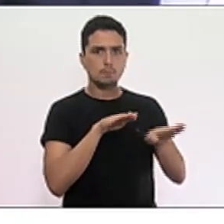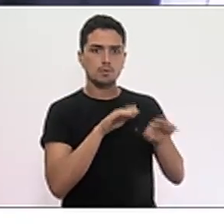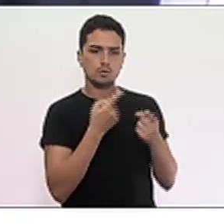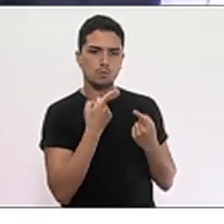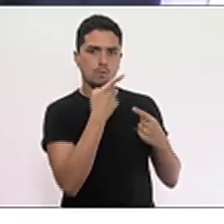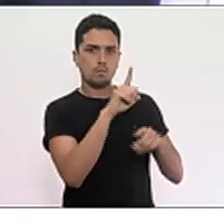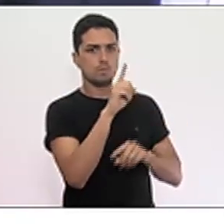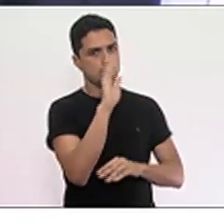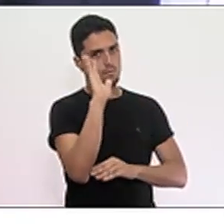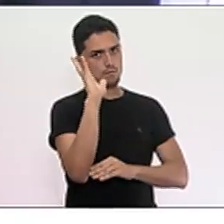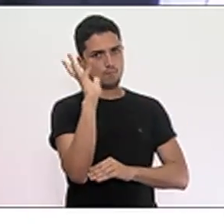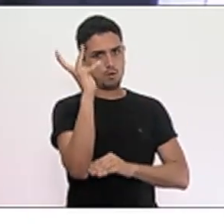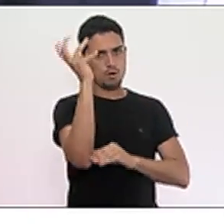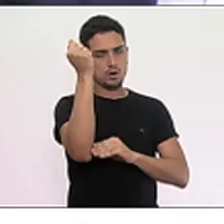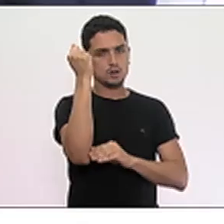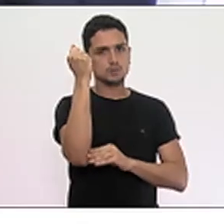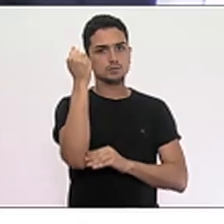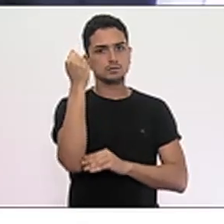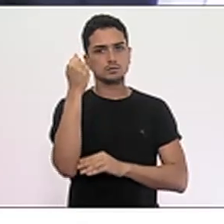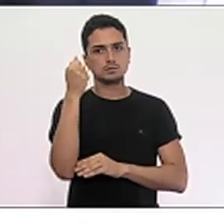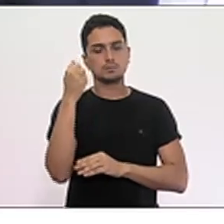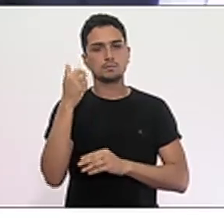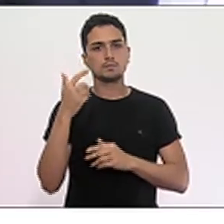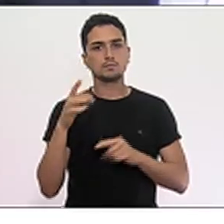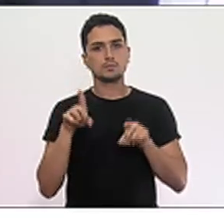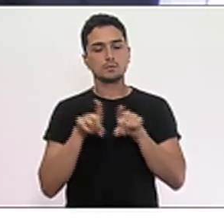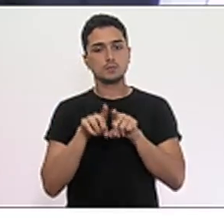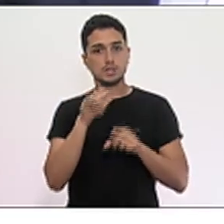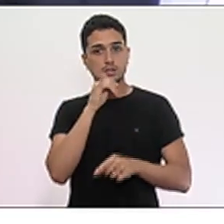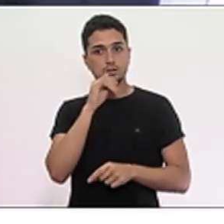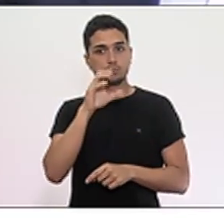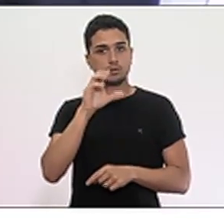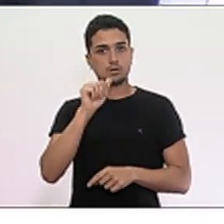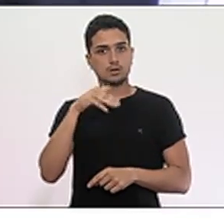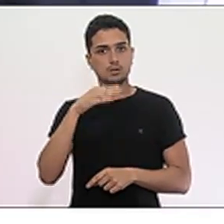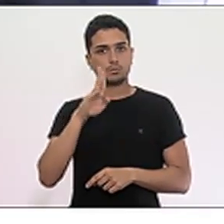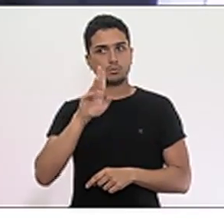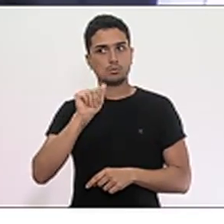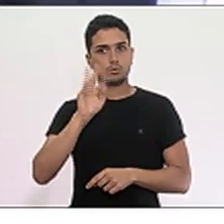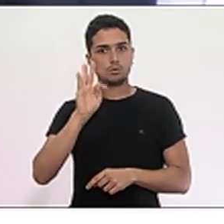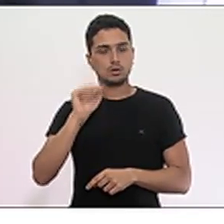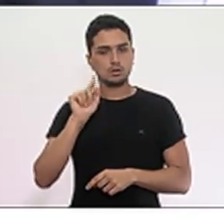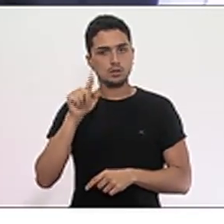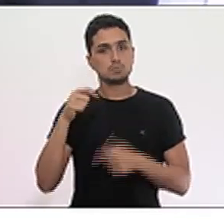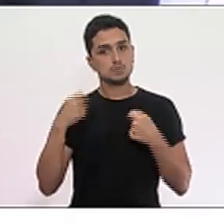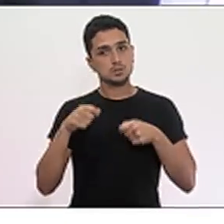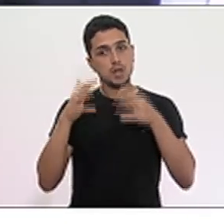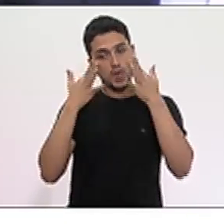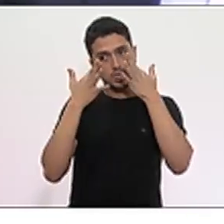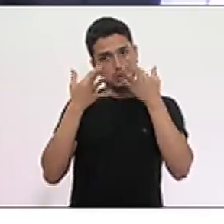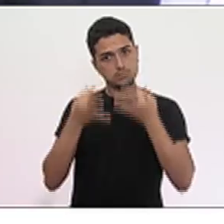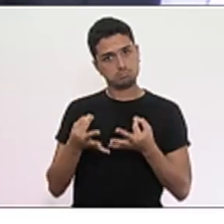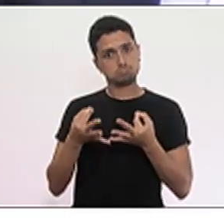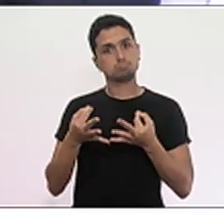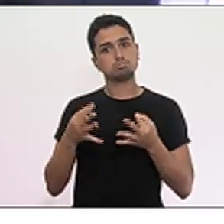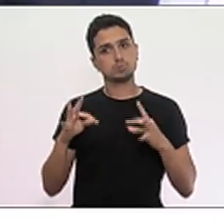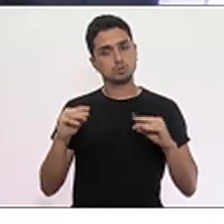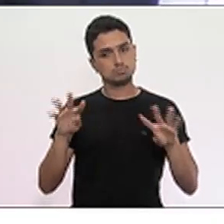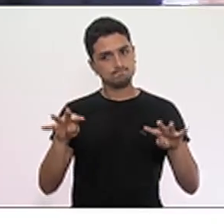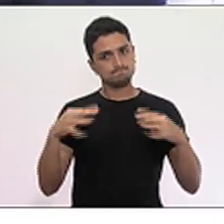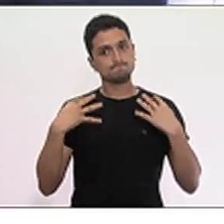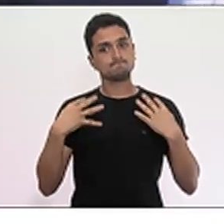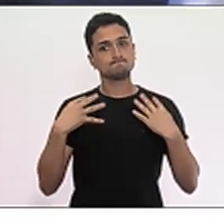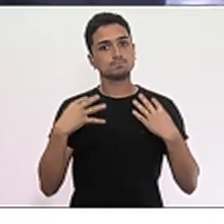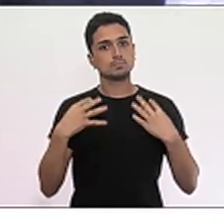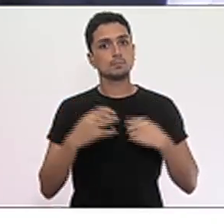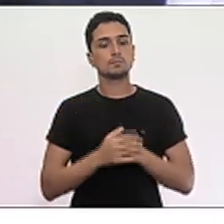Então, a exemplo do Camboatá, né, que a gente precisa de atenção para isso, que o